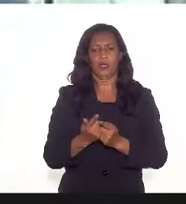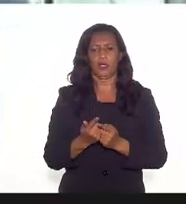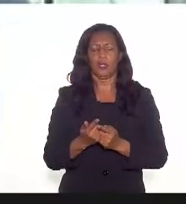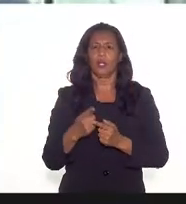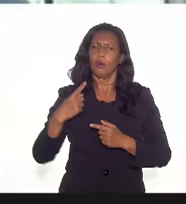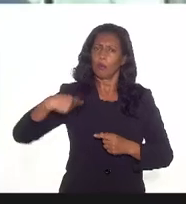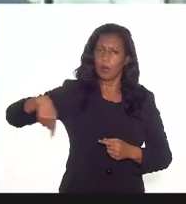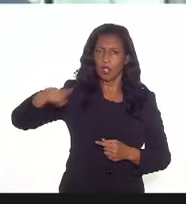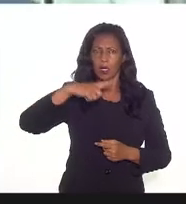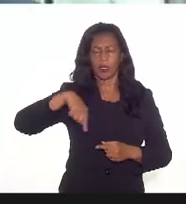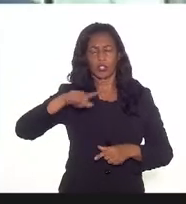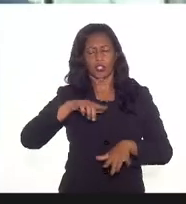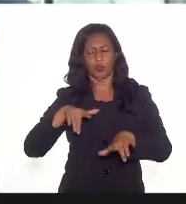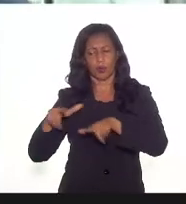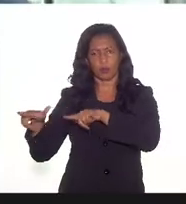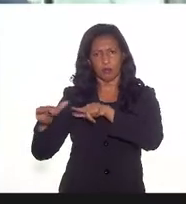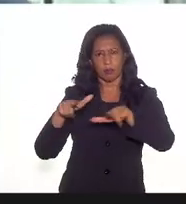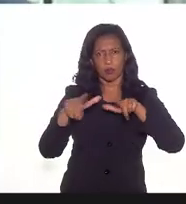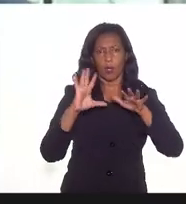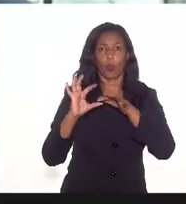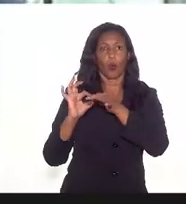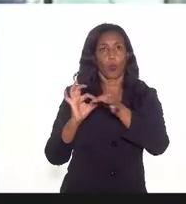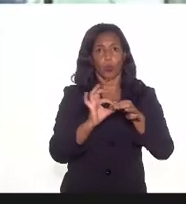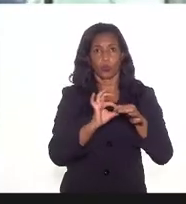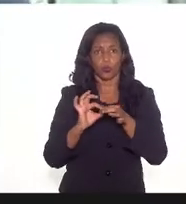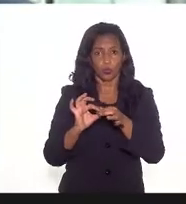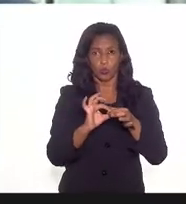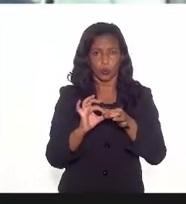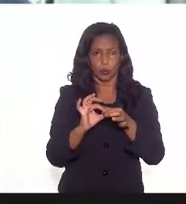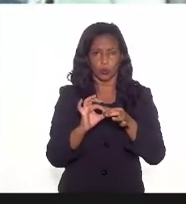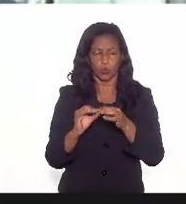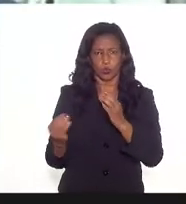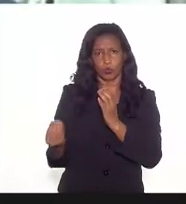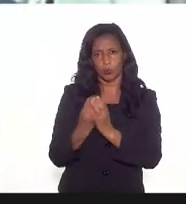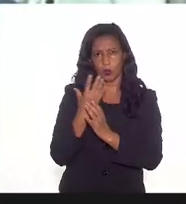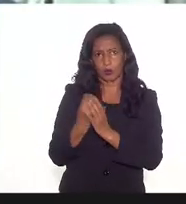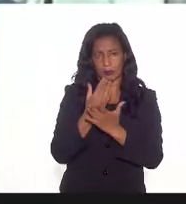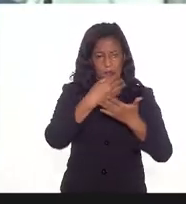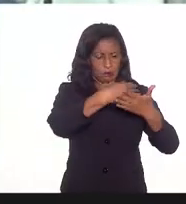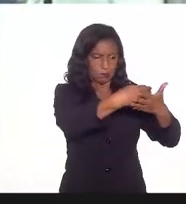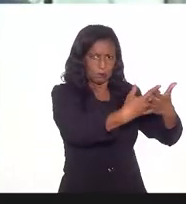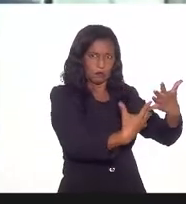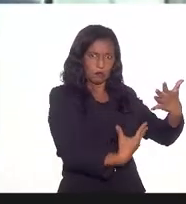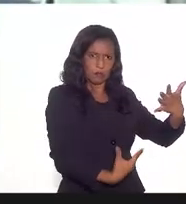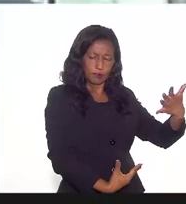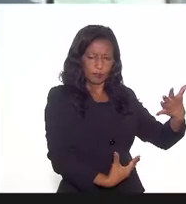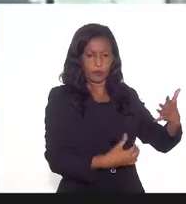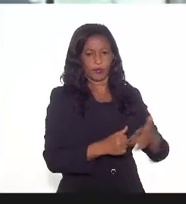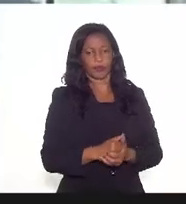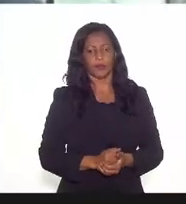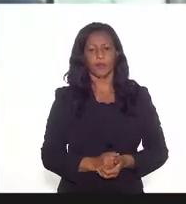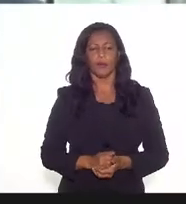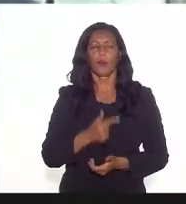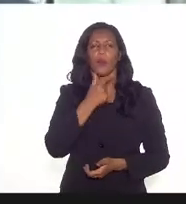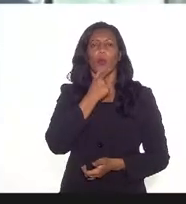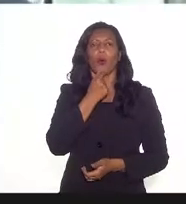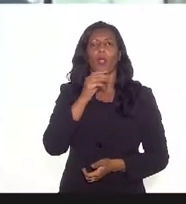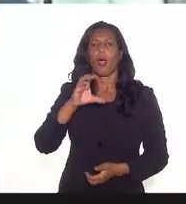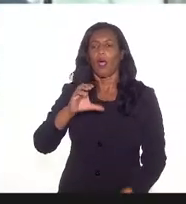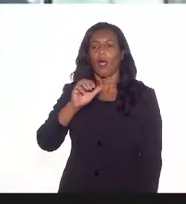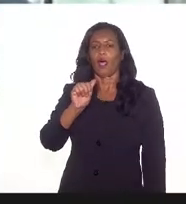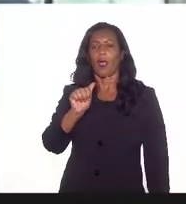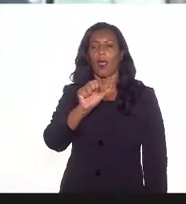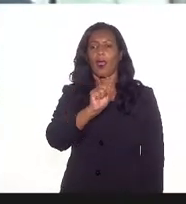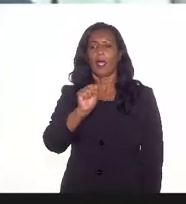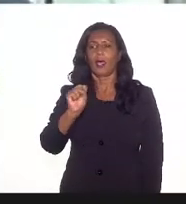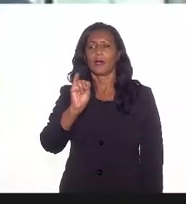possamos fazer isso de uma forma conjunta, uma cocriação dessa cartilha, tá? O Cassiano entra em contato hoje mesmo